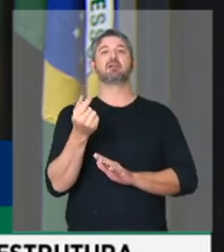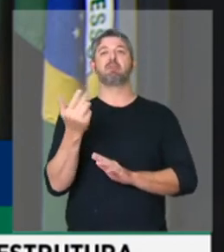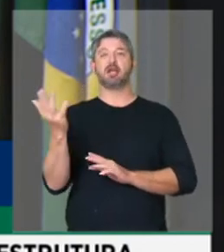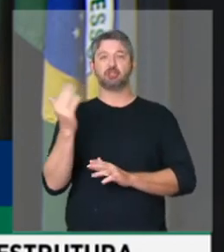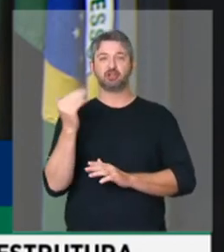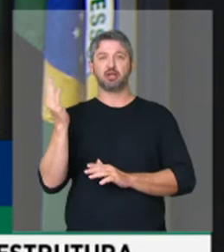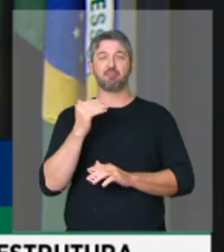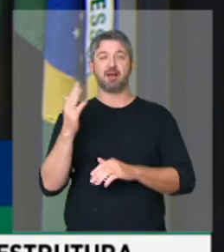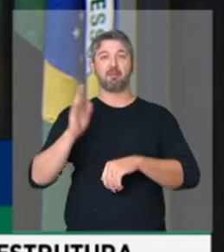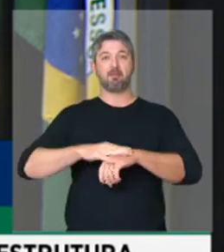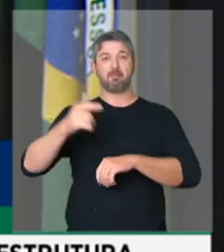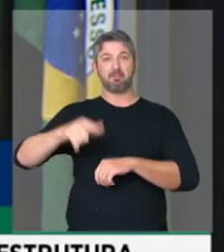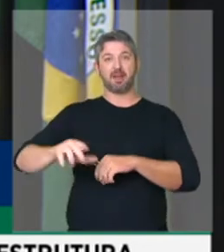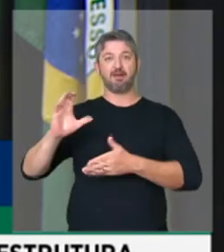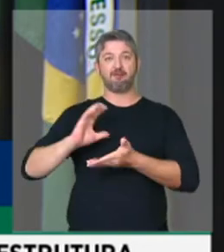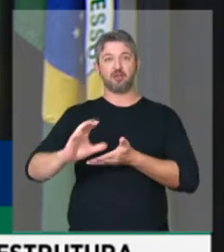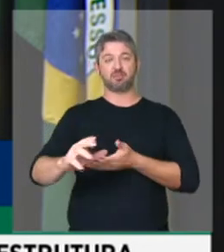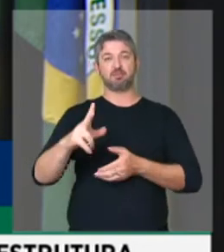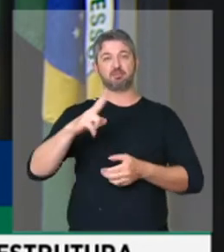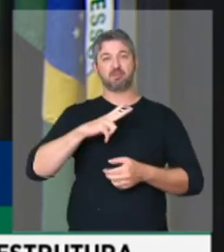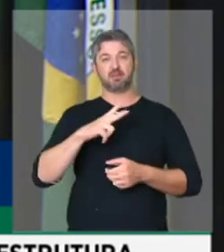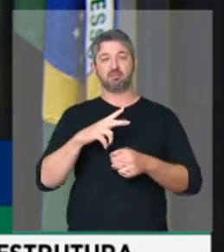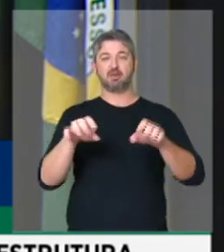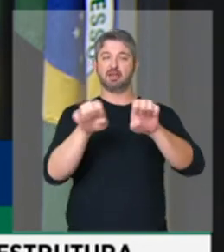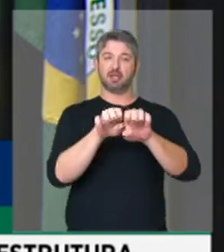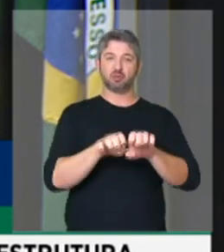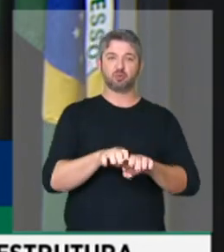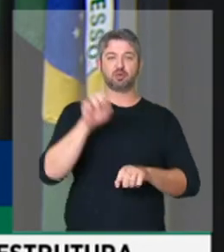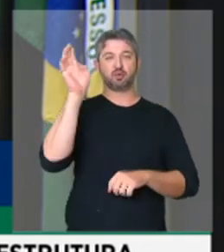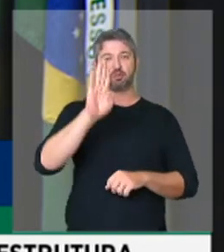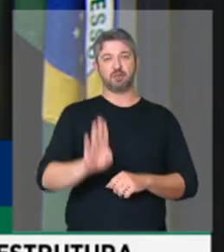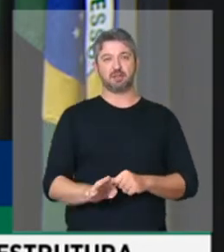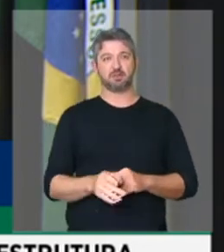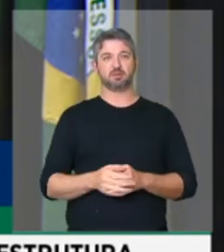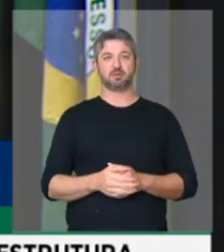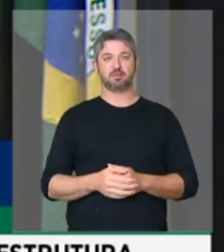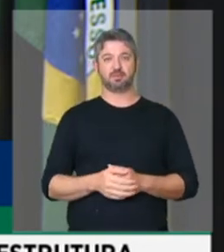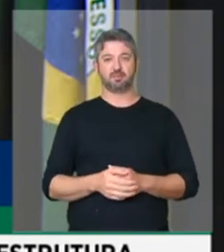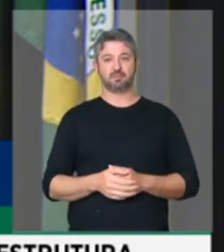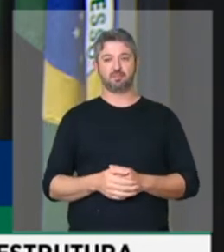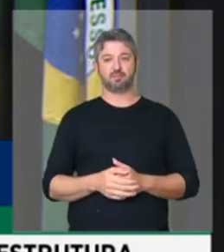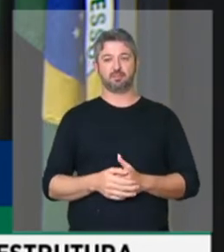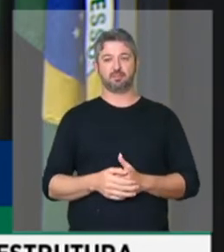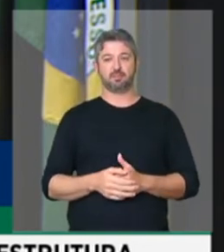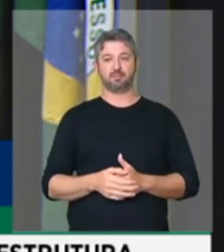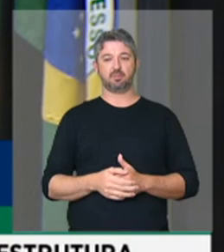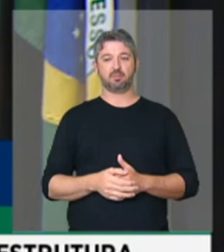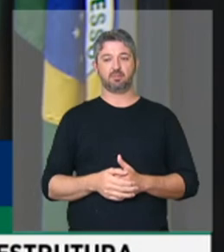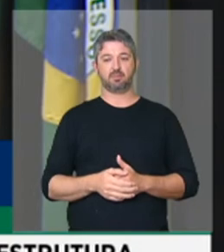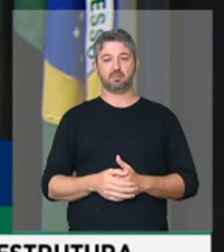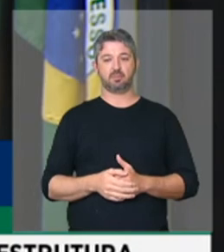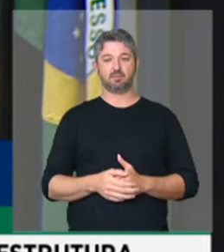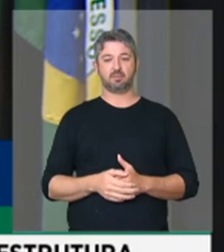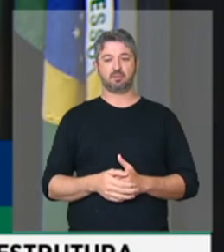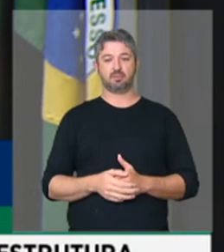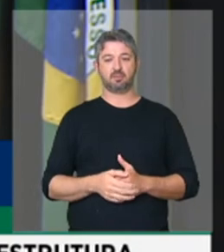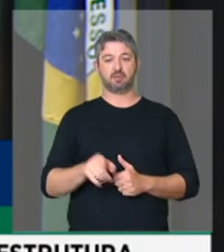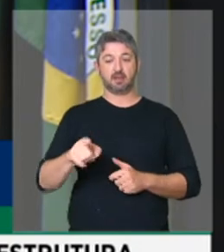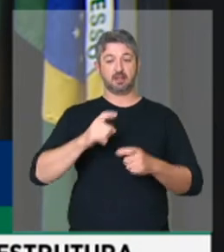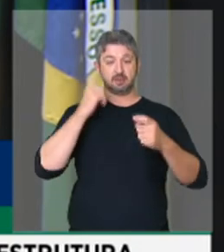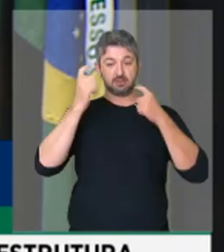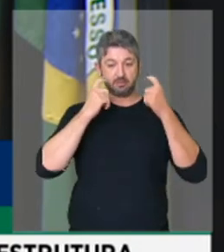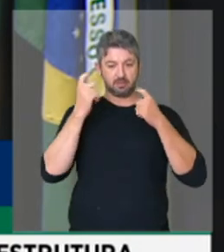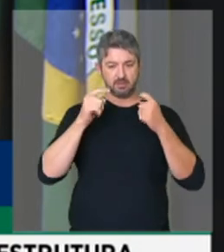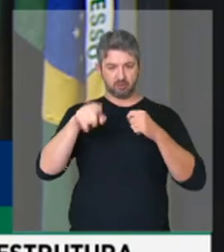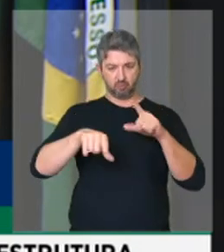novos investimentos privados para a infraestrutura brasileira. Devo ressaltar que esse quadro preocupante não é